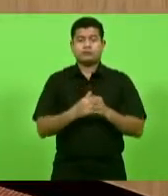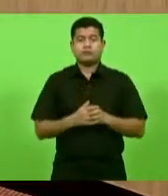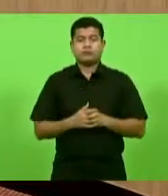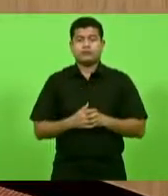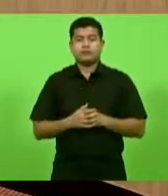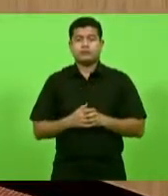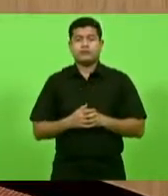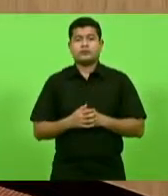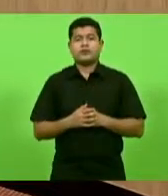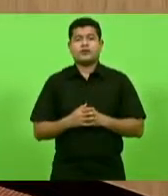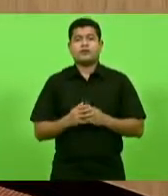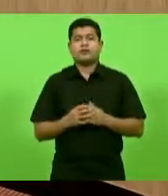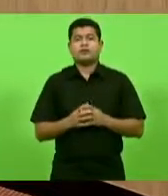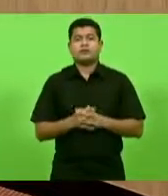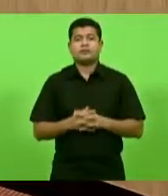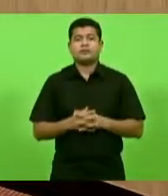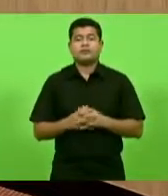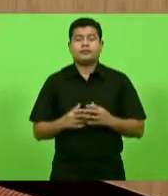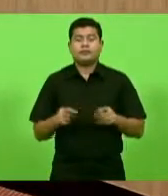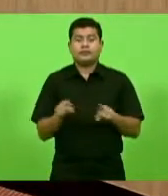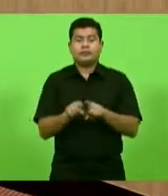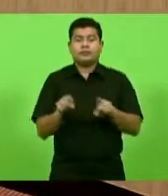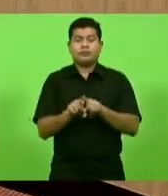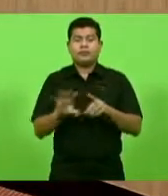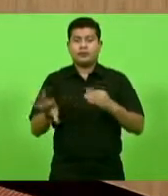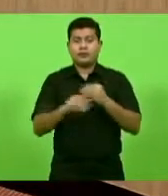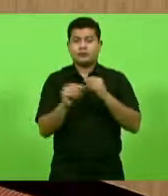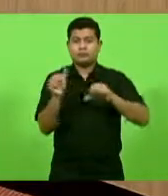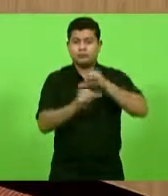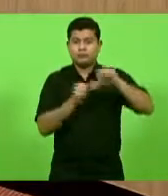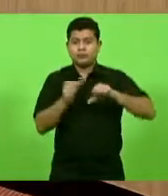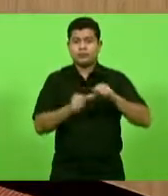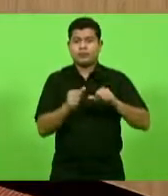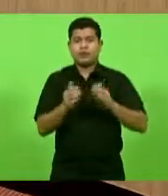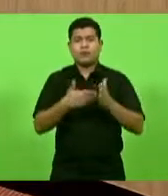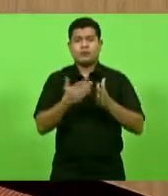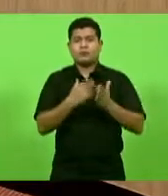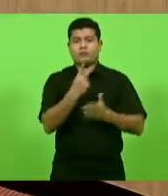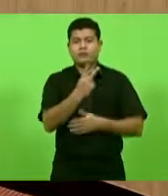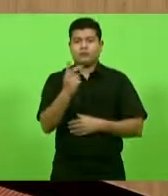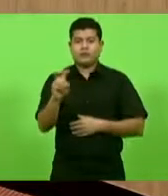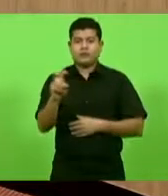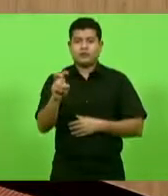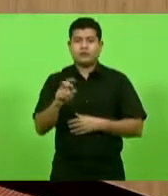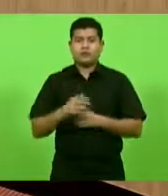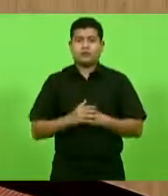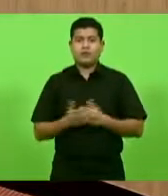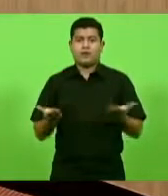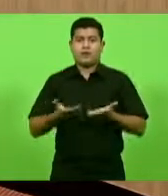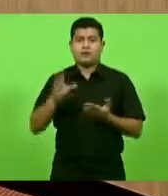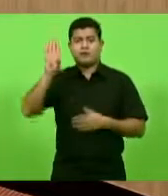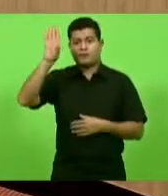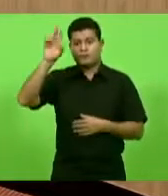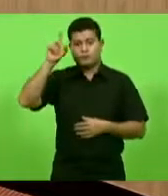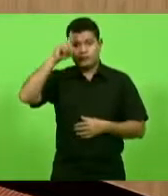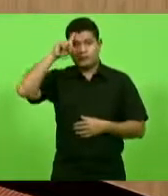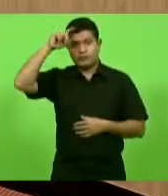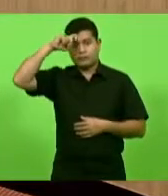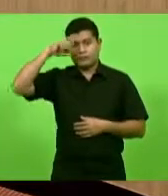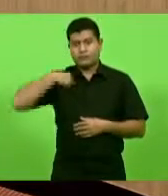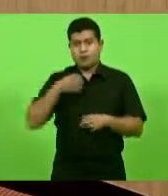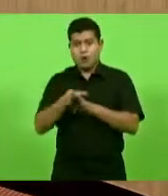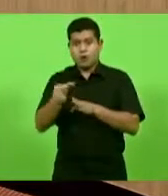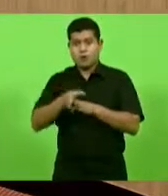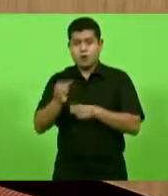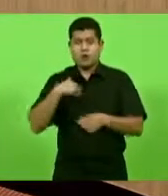folhas 13, subemenda modificativa, as folhas 25. Pela ordem, senhor presidente. Pela ordem, deputado. Obrigado. Marcos Vieira. Senhor presidente, o encaminhamento também é